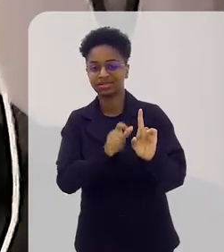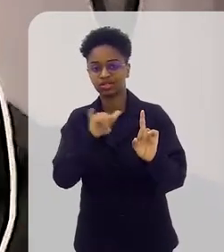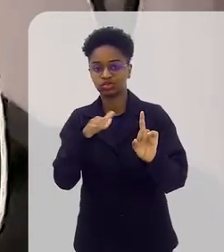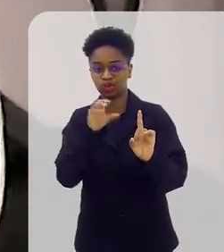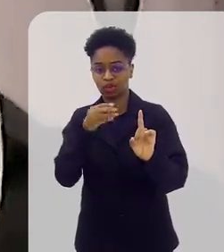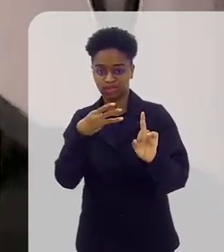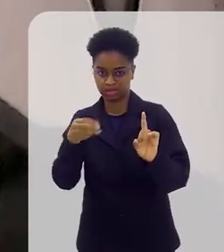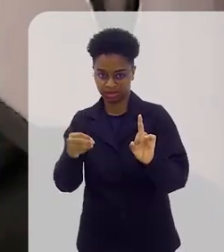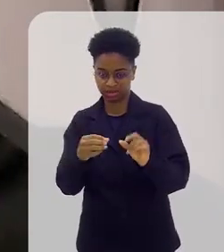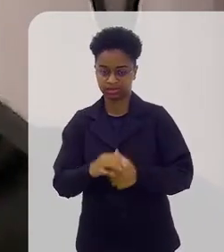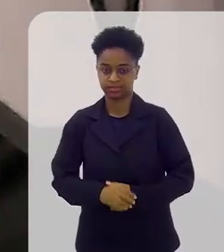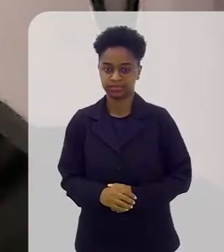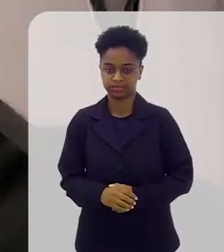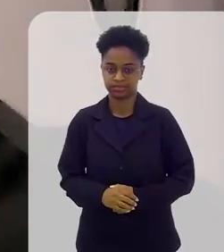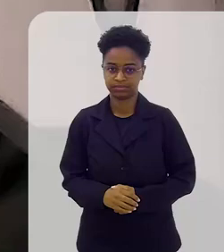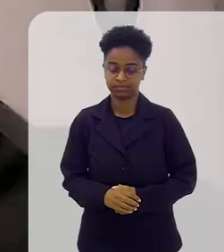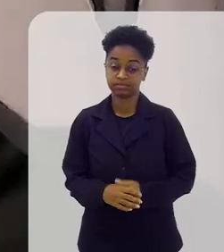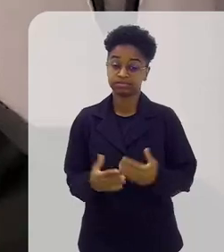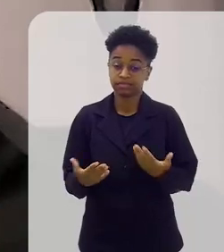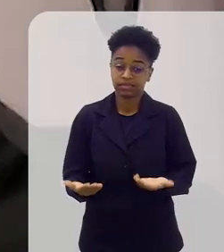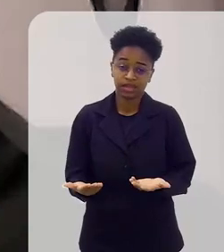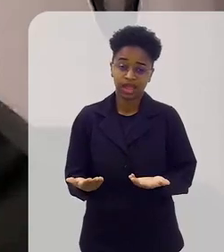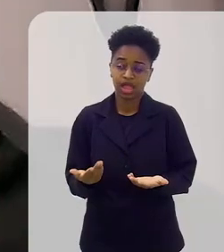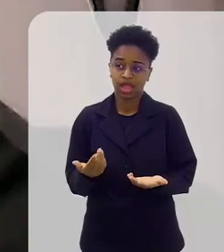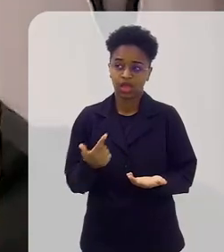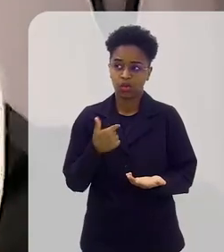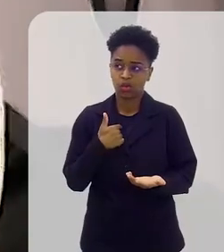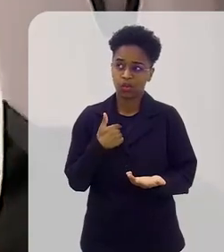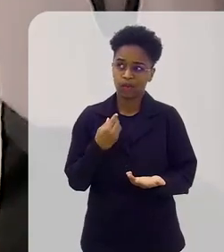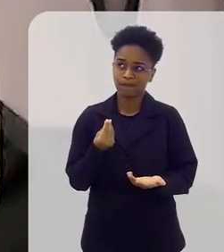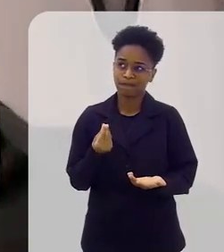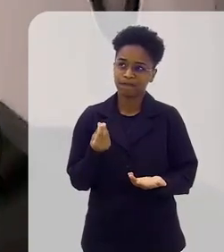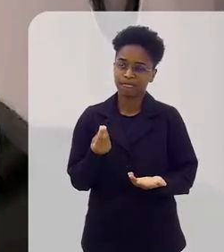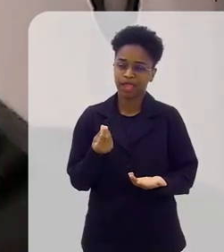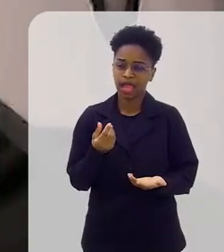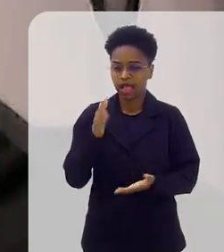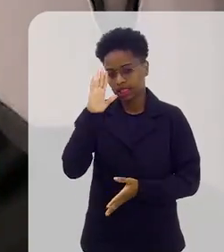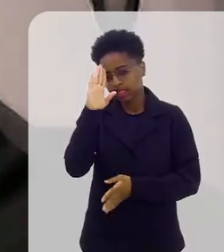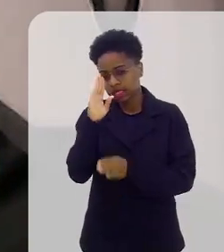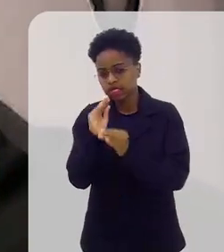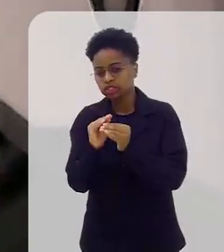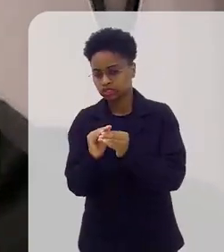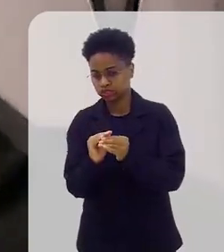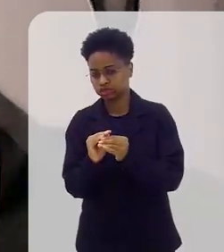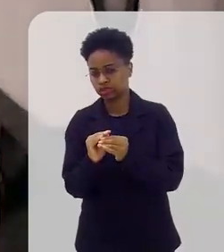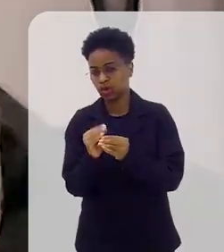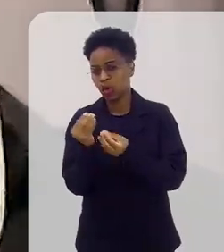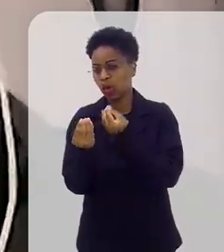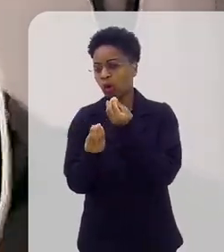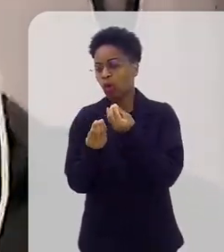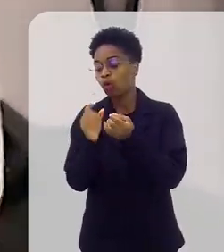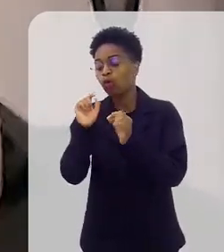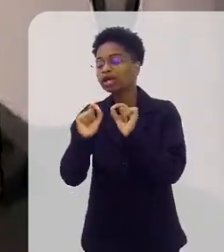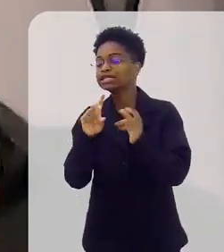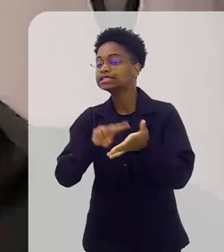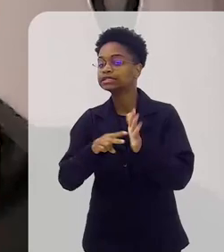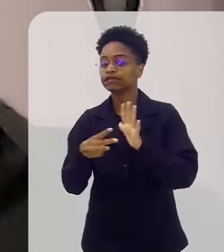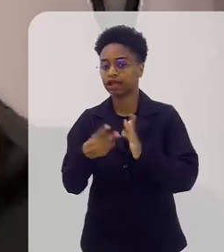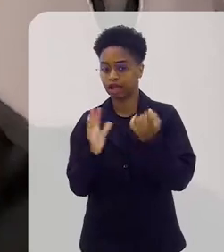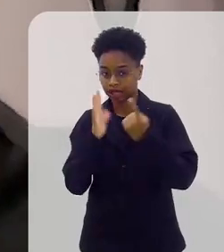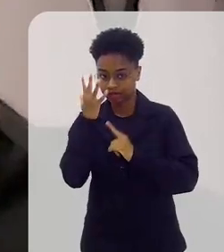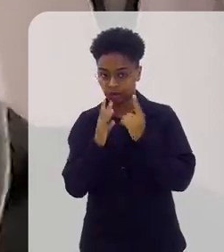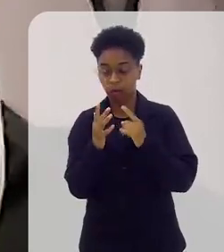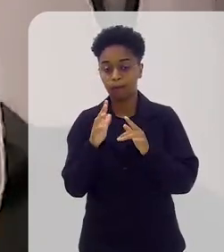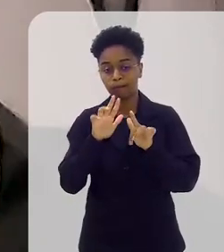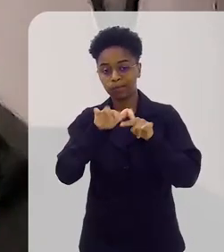conhecer, né, o João 30. E, de alguma maneira, eu entendi a dimensão do carnaval